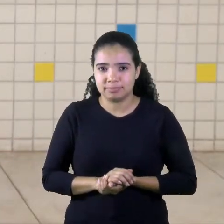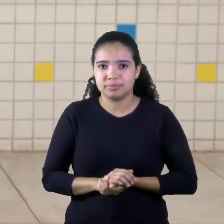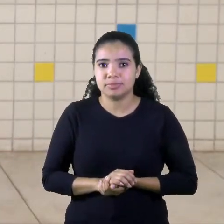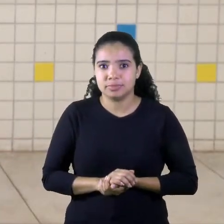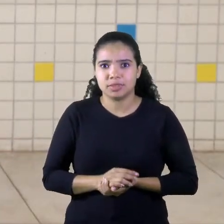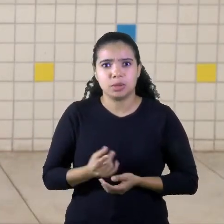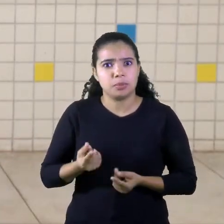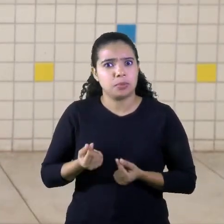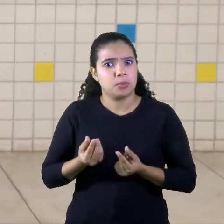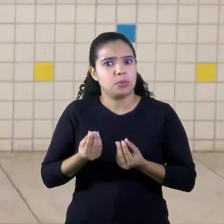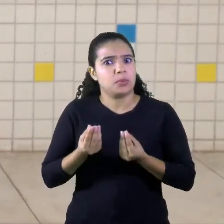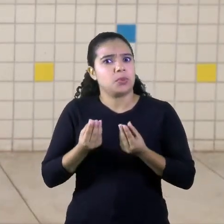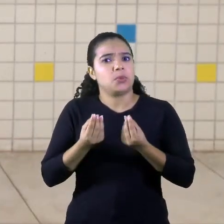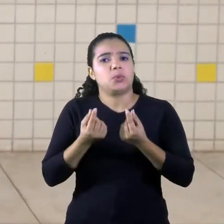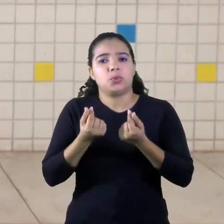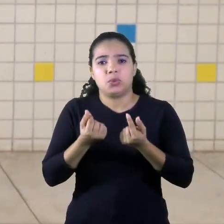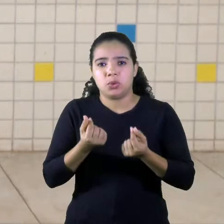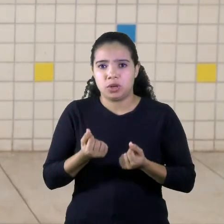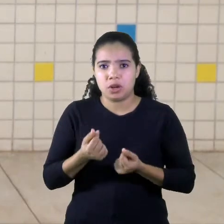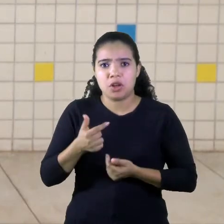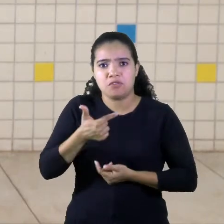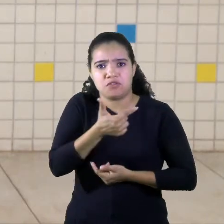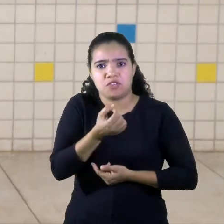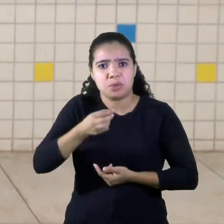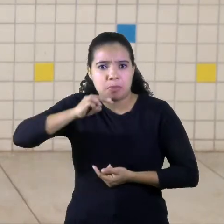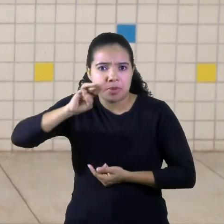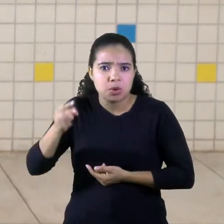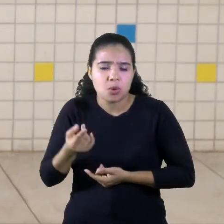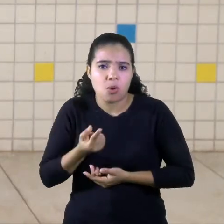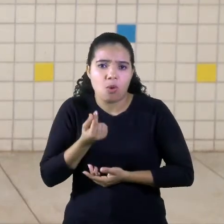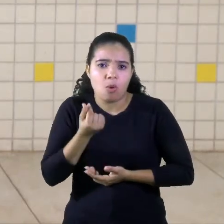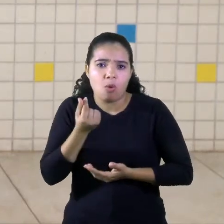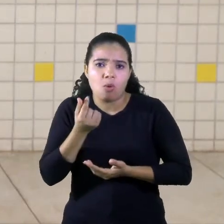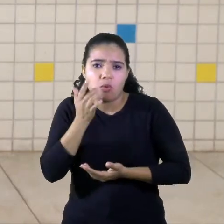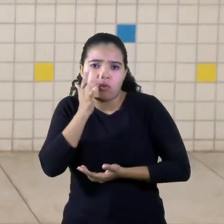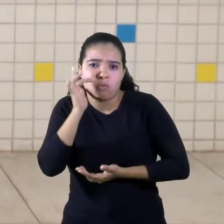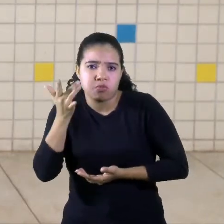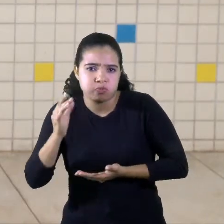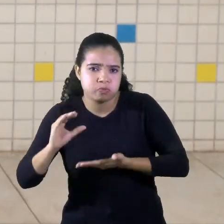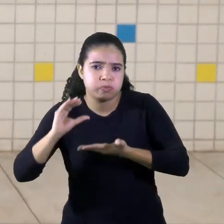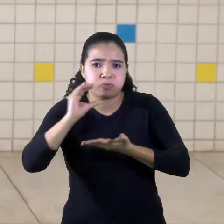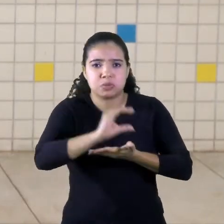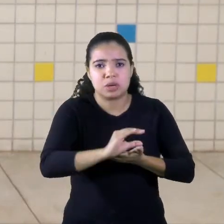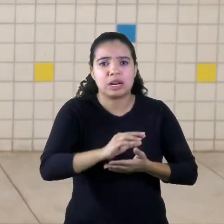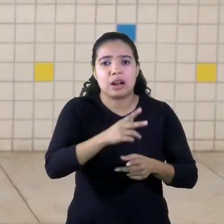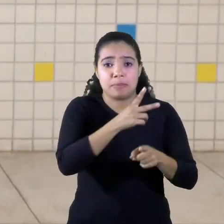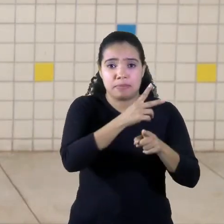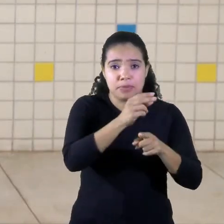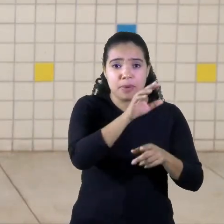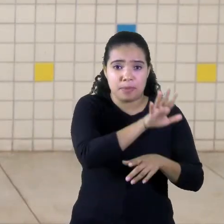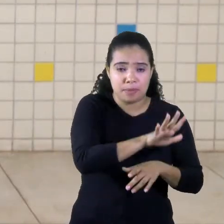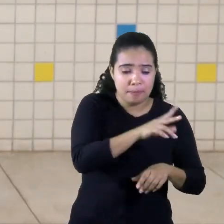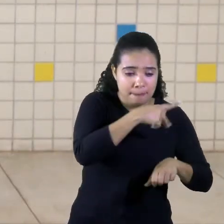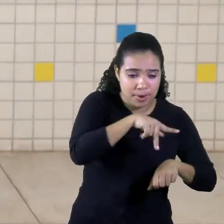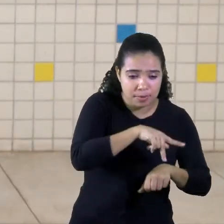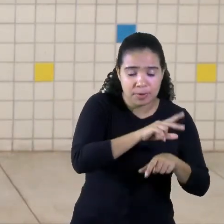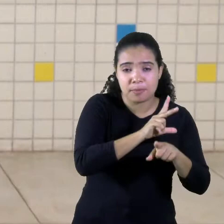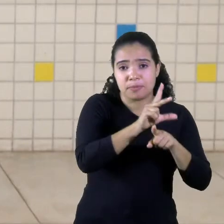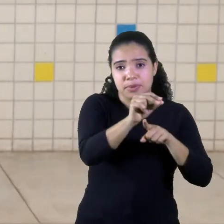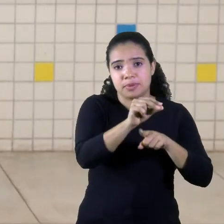muito dinheiro. 20 milhões em ouro que deveria ser pago para as nações vencedoras. Isso daí fez com que o território